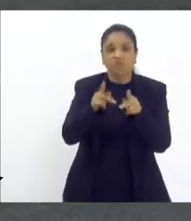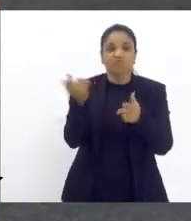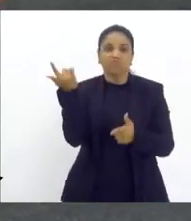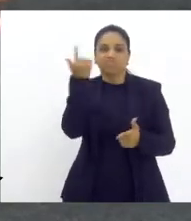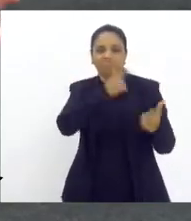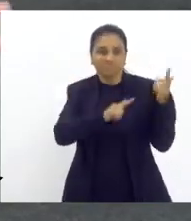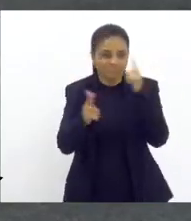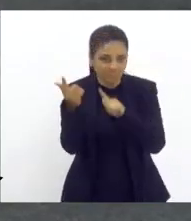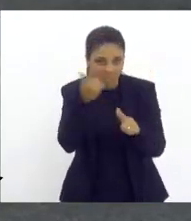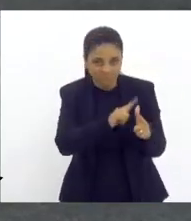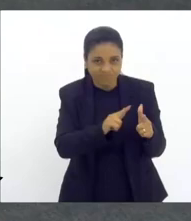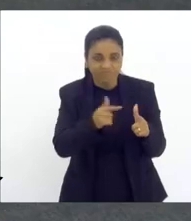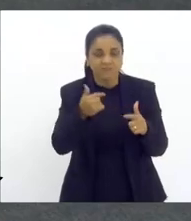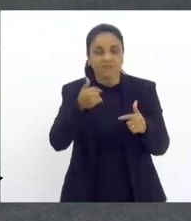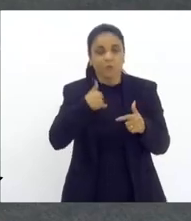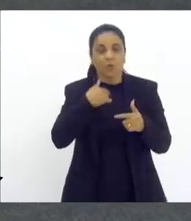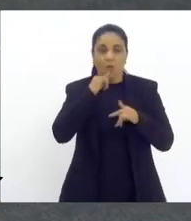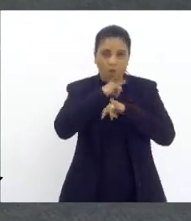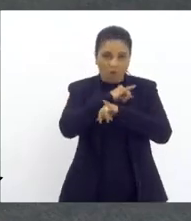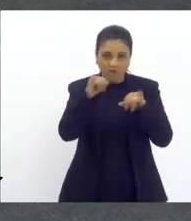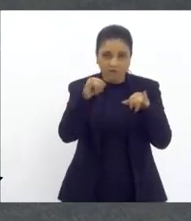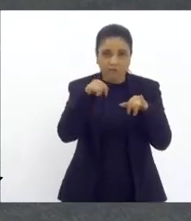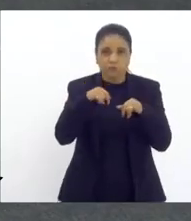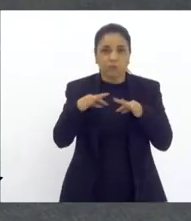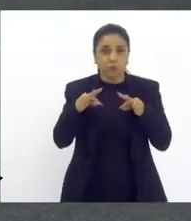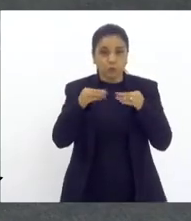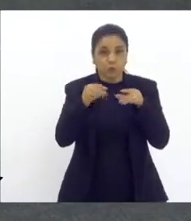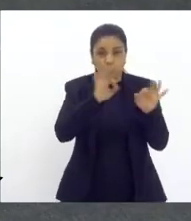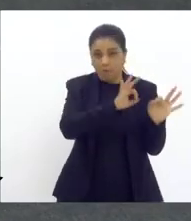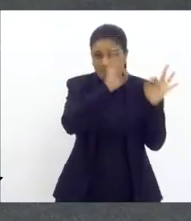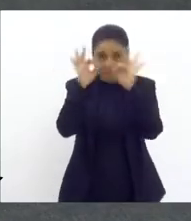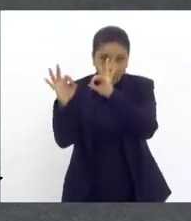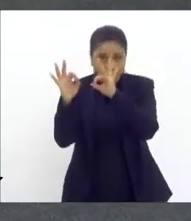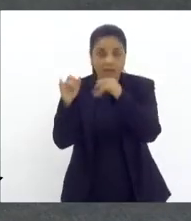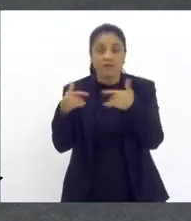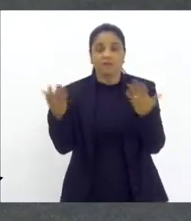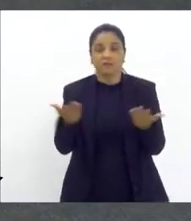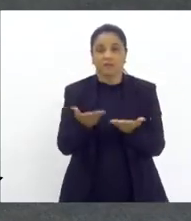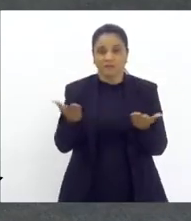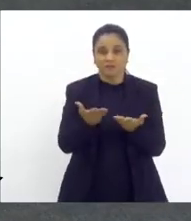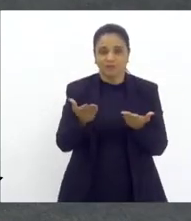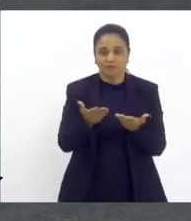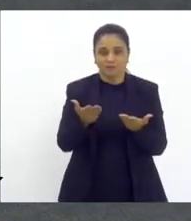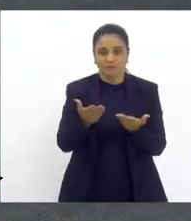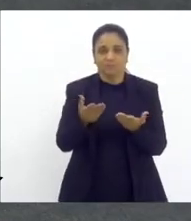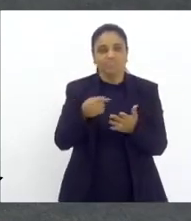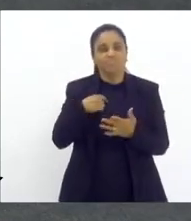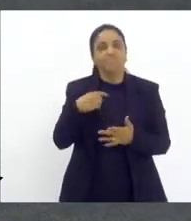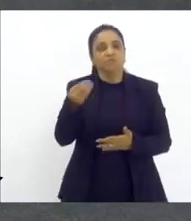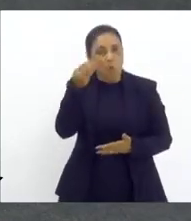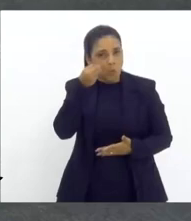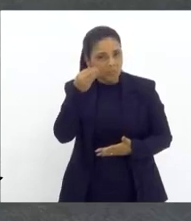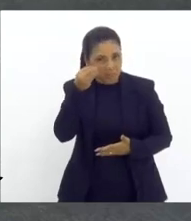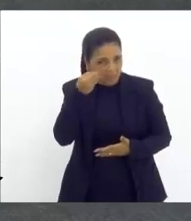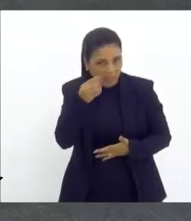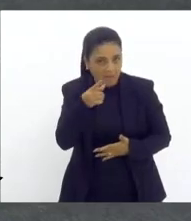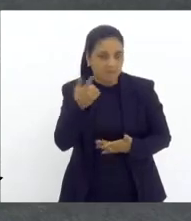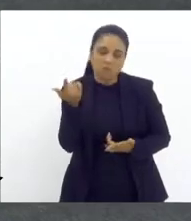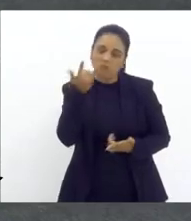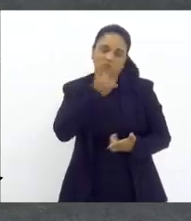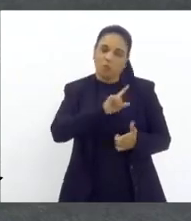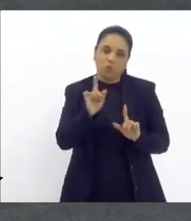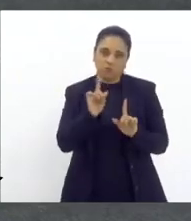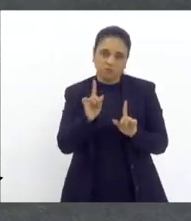vencemos então eu digo para todo mundo que nos assiste por mais que tentem não conseguirão